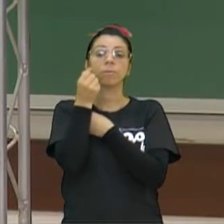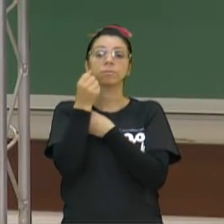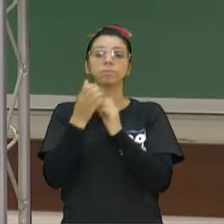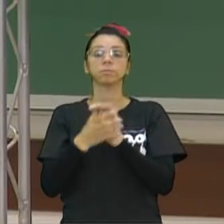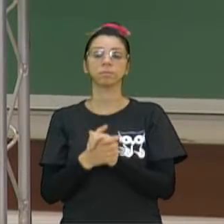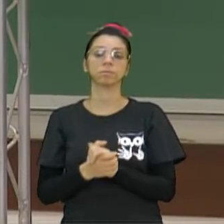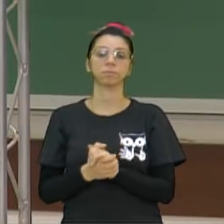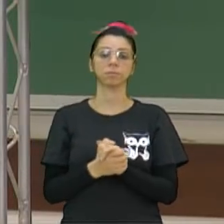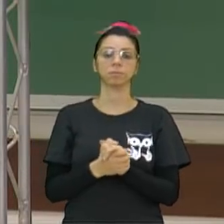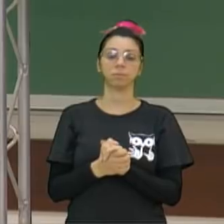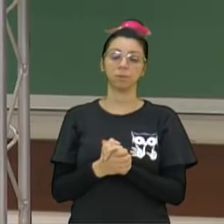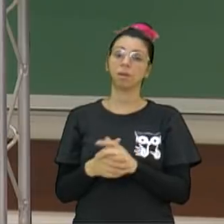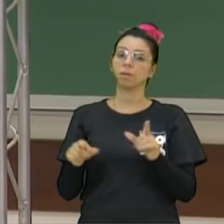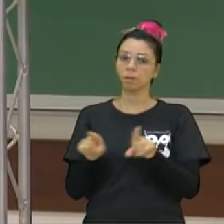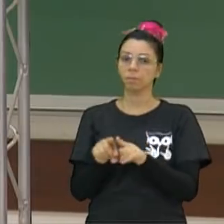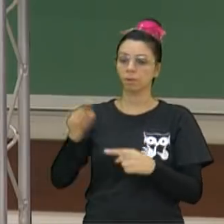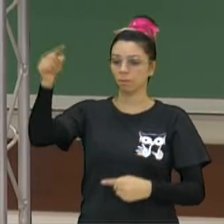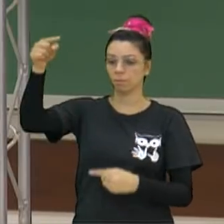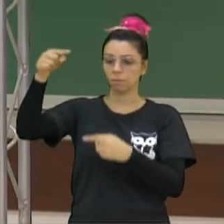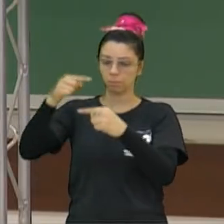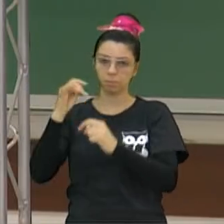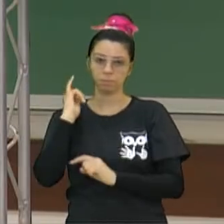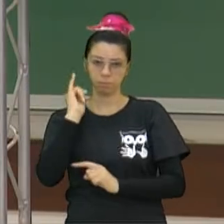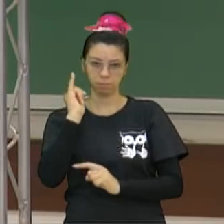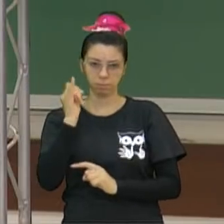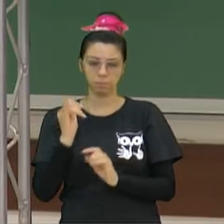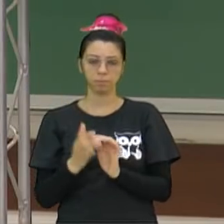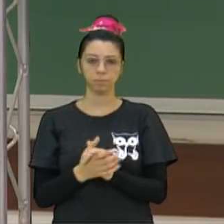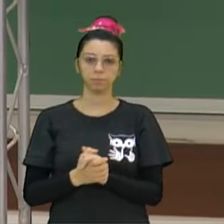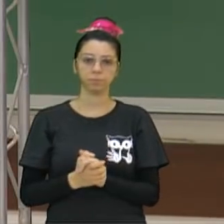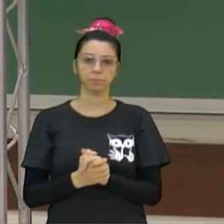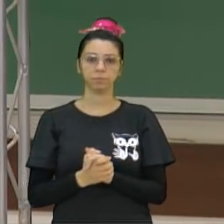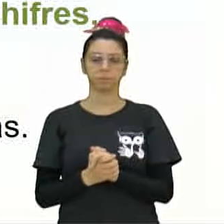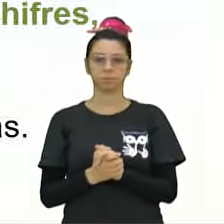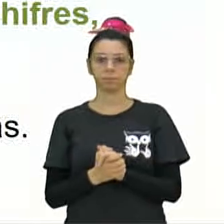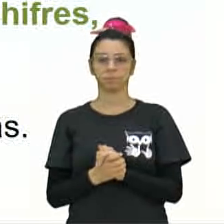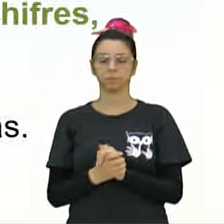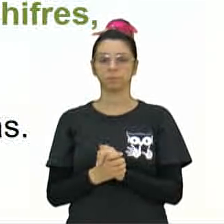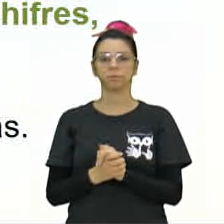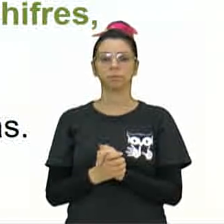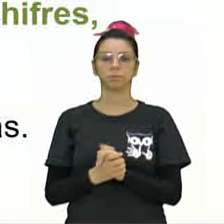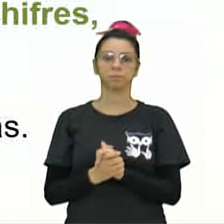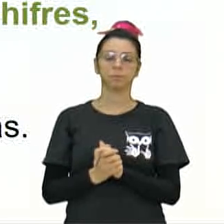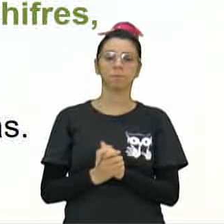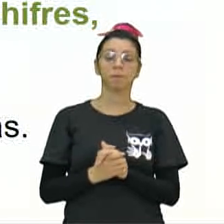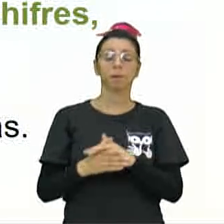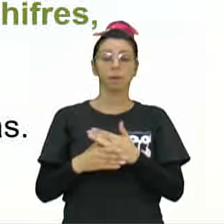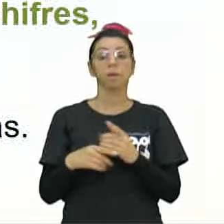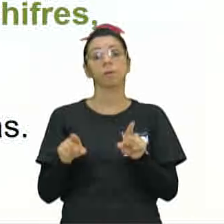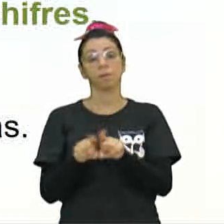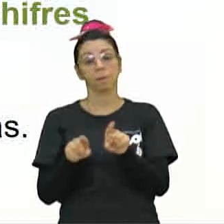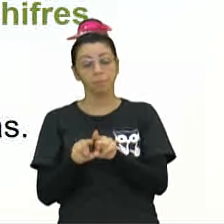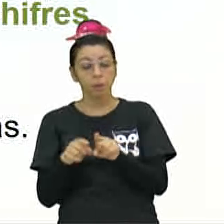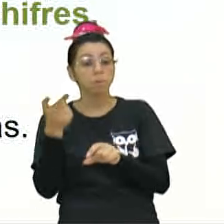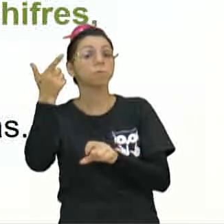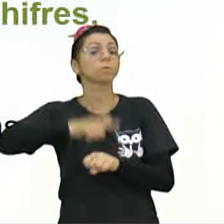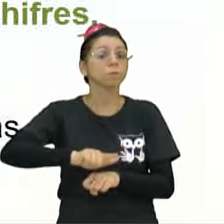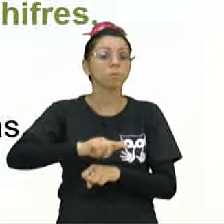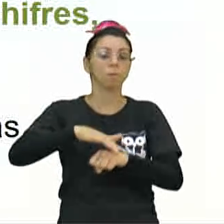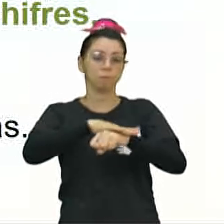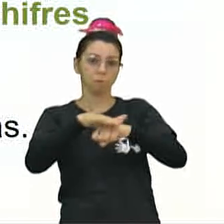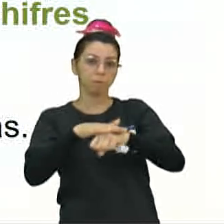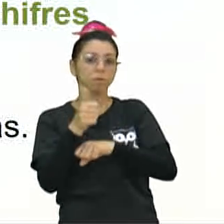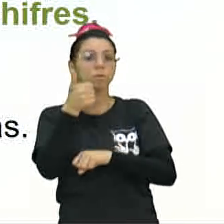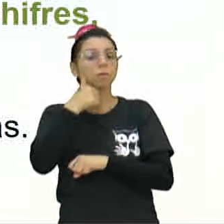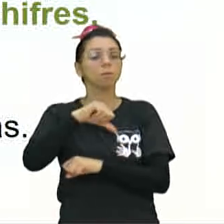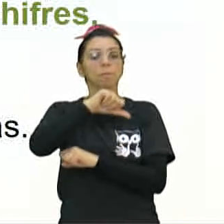Então, ali também a gente tem uma micronarrativa. Na sequência, ela diz assim: contei novamente para os meus pais e dessa vez